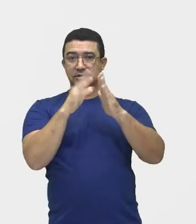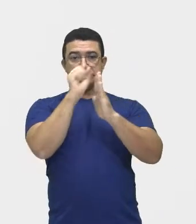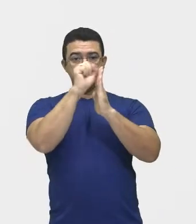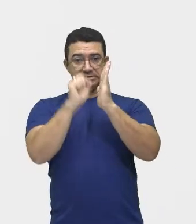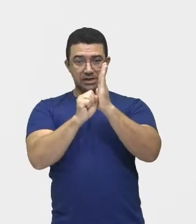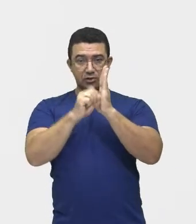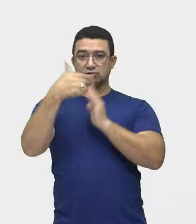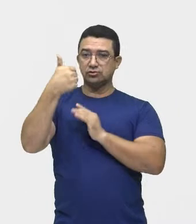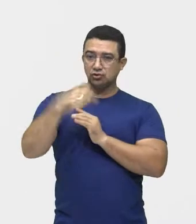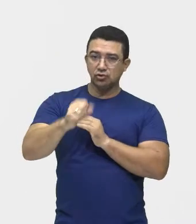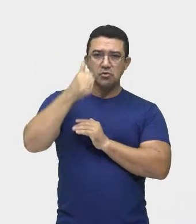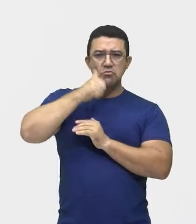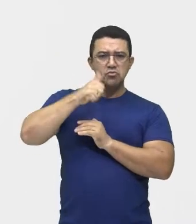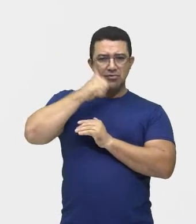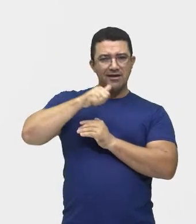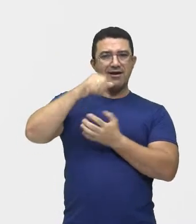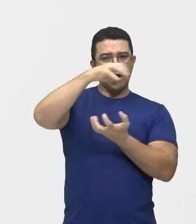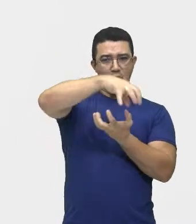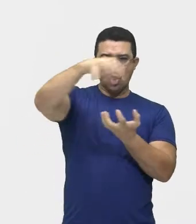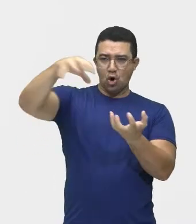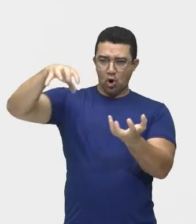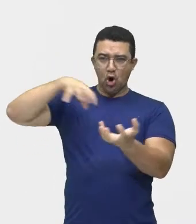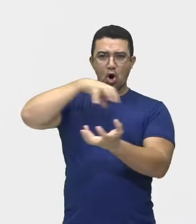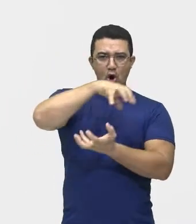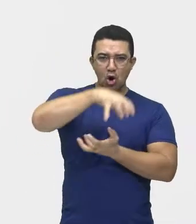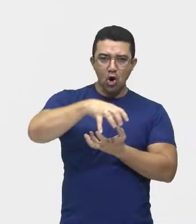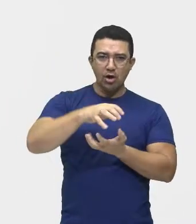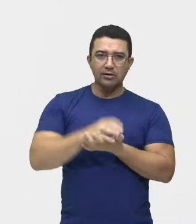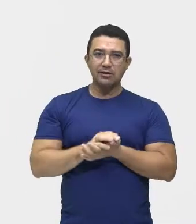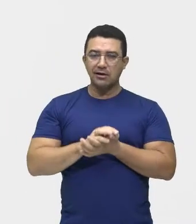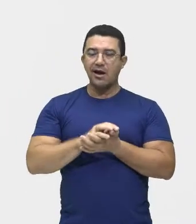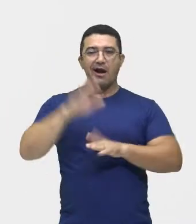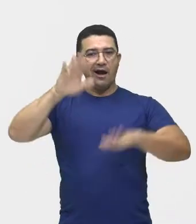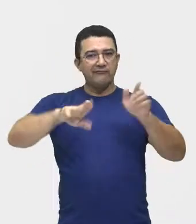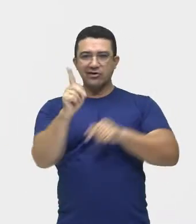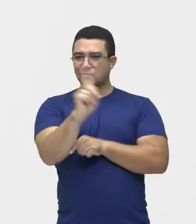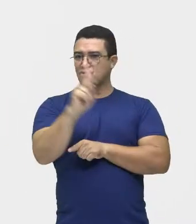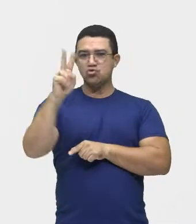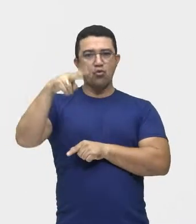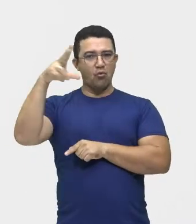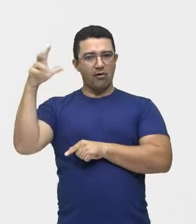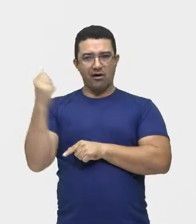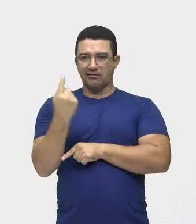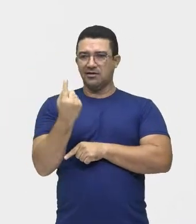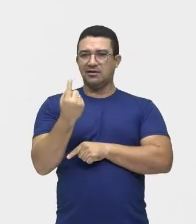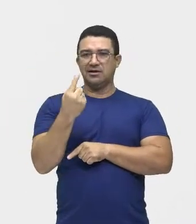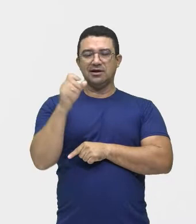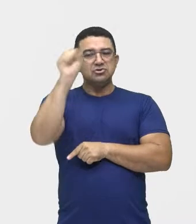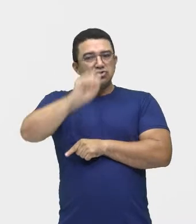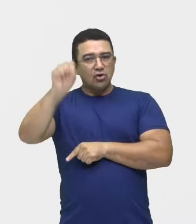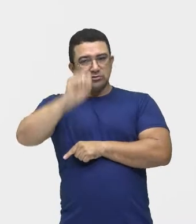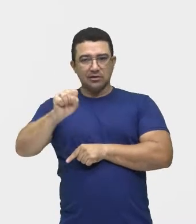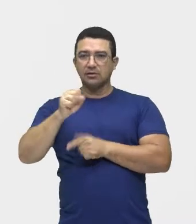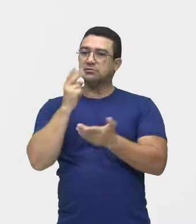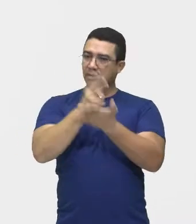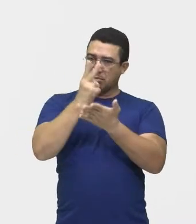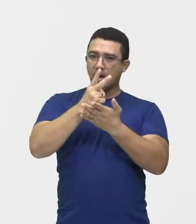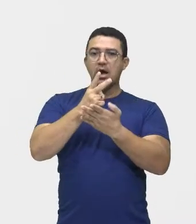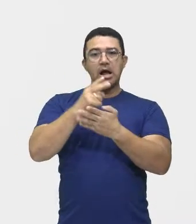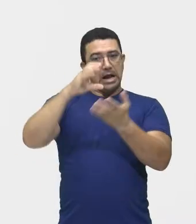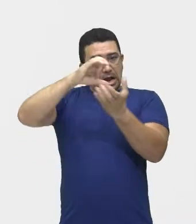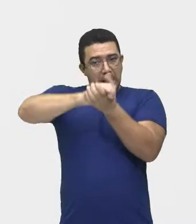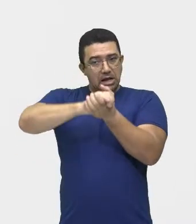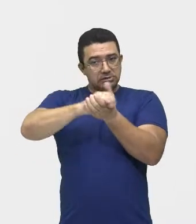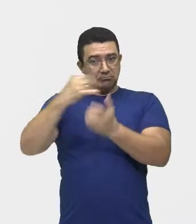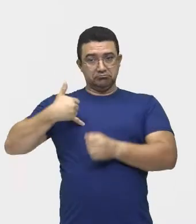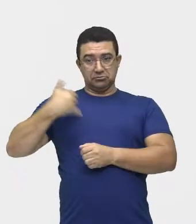XVIII, as mulheres da colônia dificilmente ficavam solteiras, casando-se por volta dos 24 anos, bem